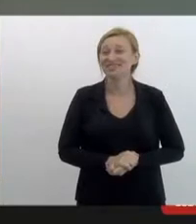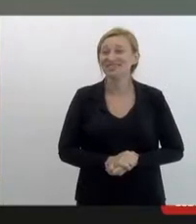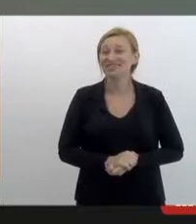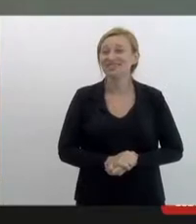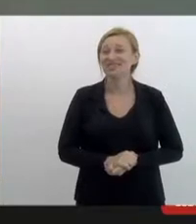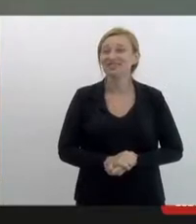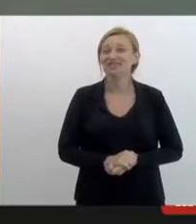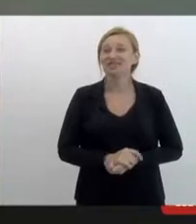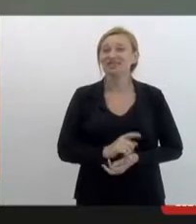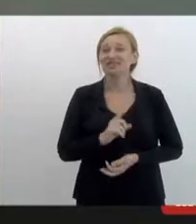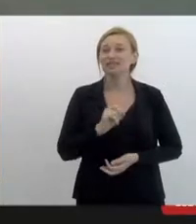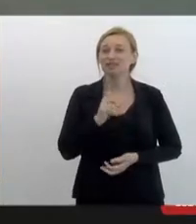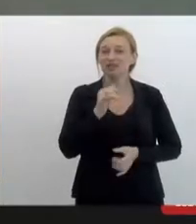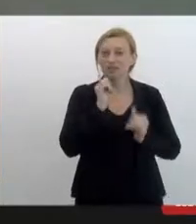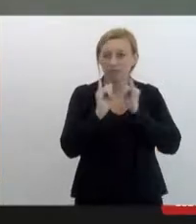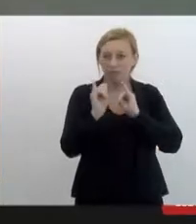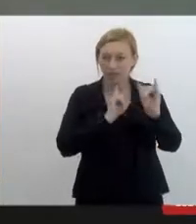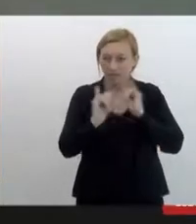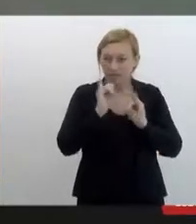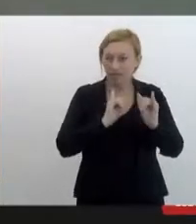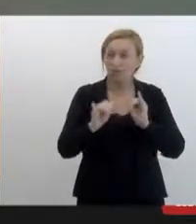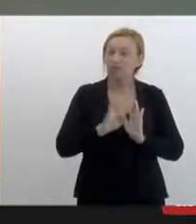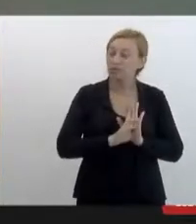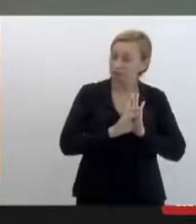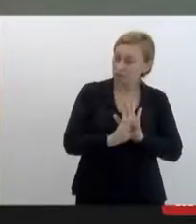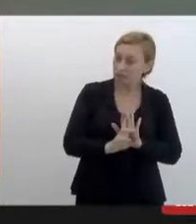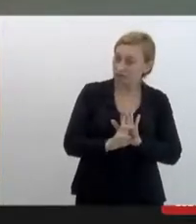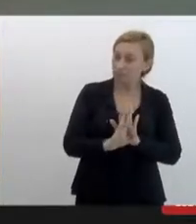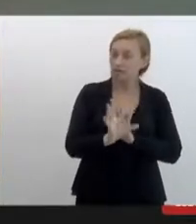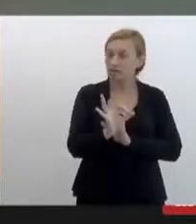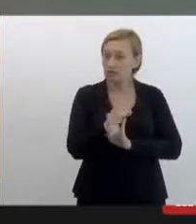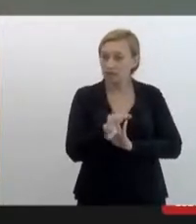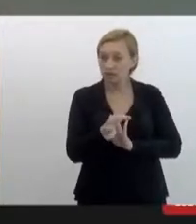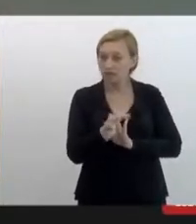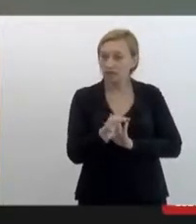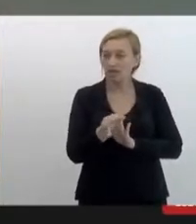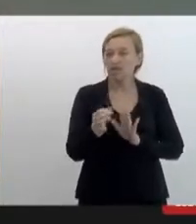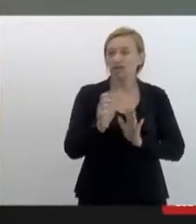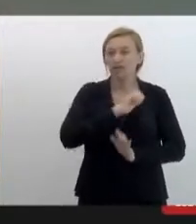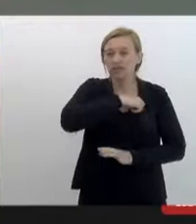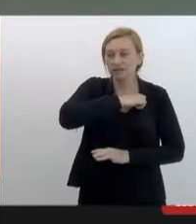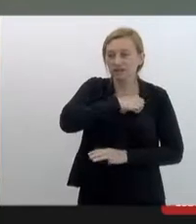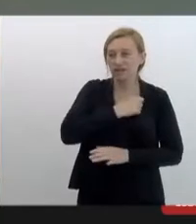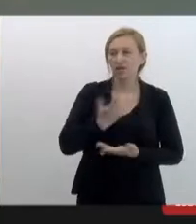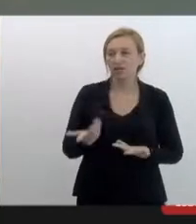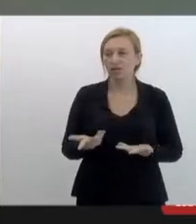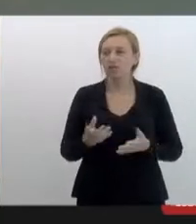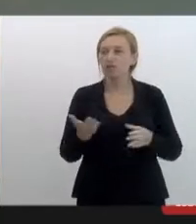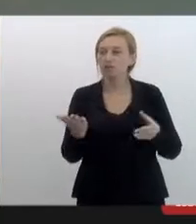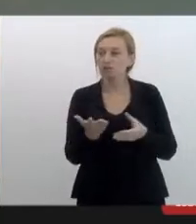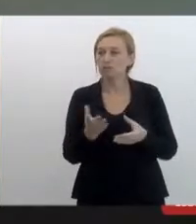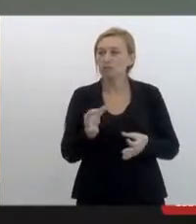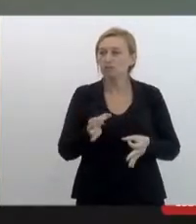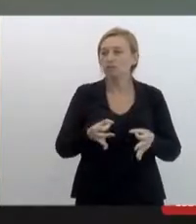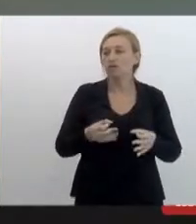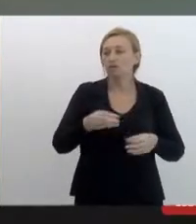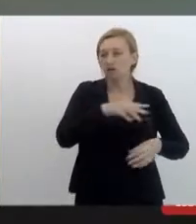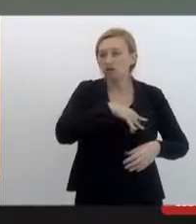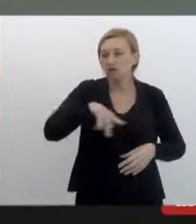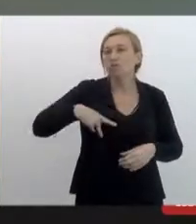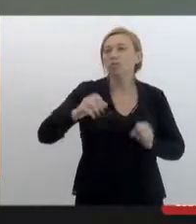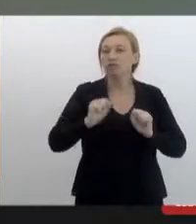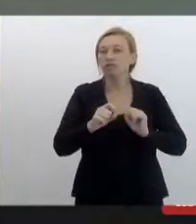dessas informações, que seja feita então a representação fiscal para fins penais, para que o Ministério Público também possa